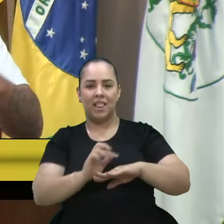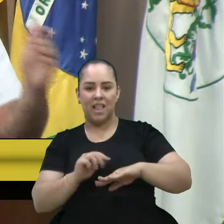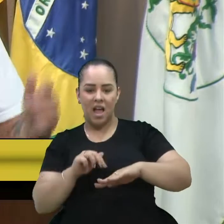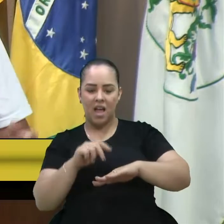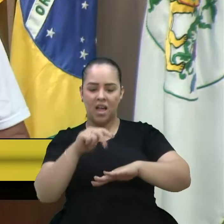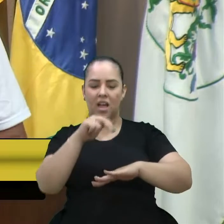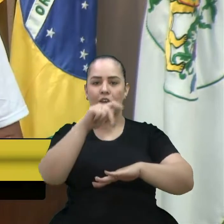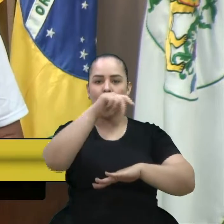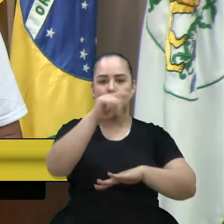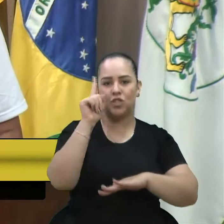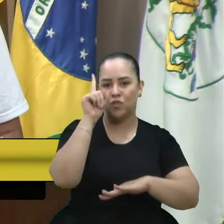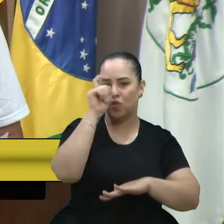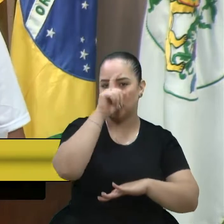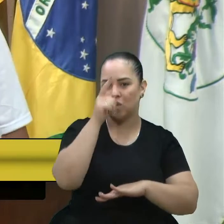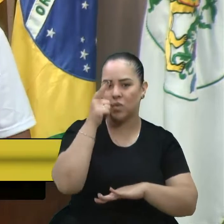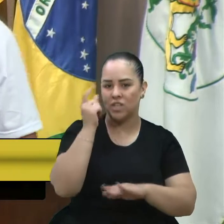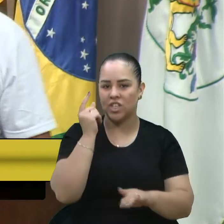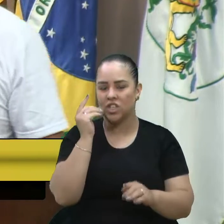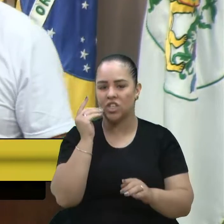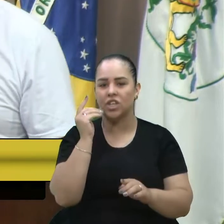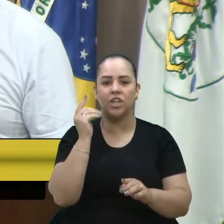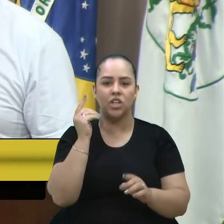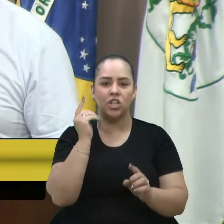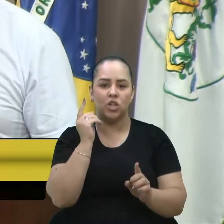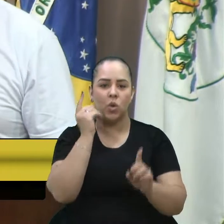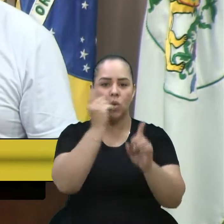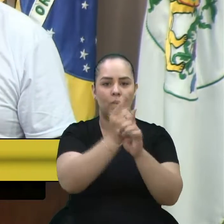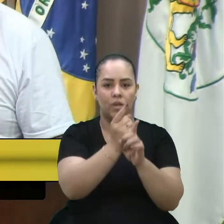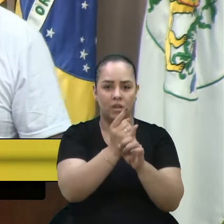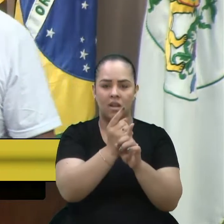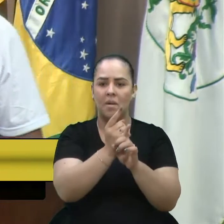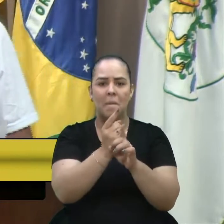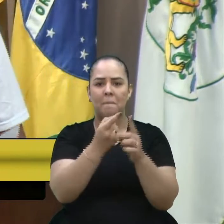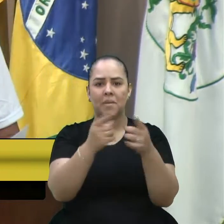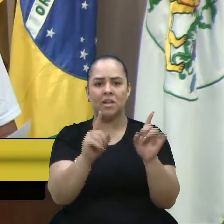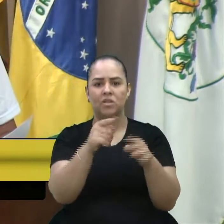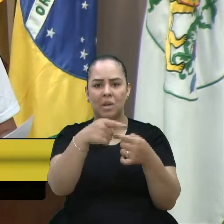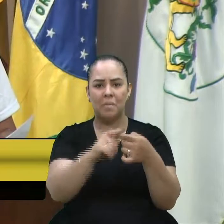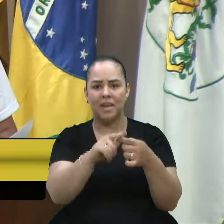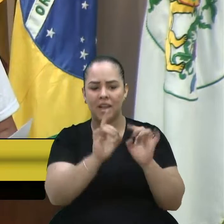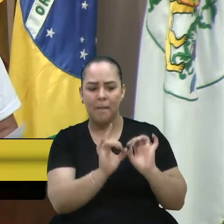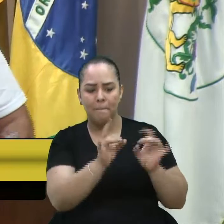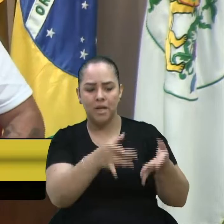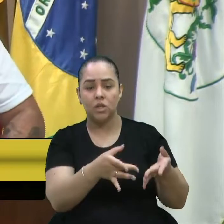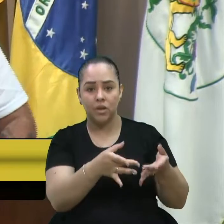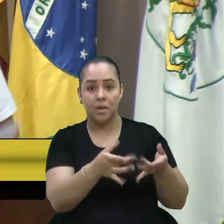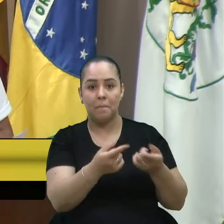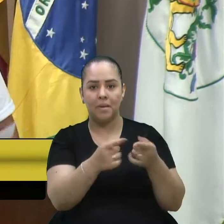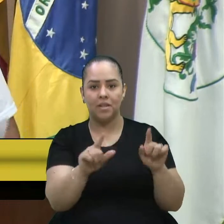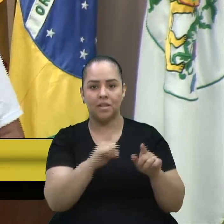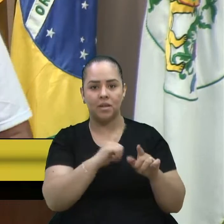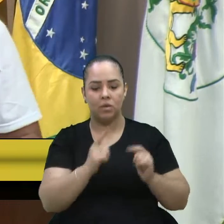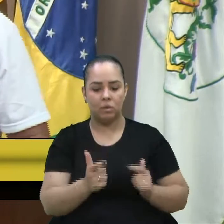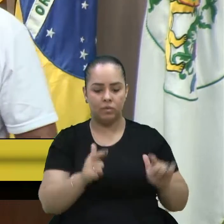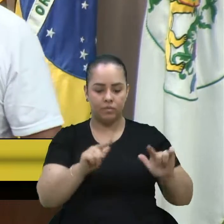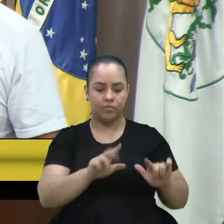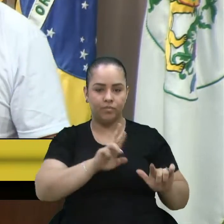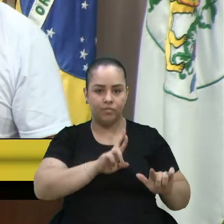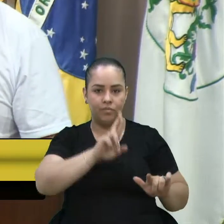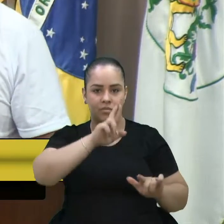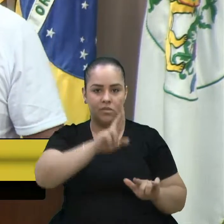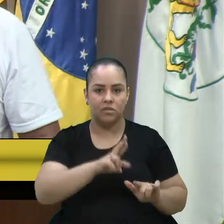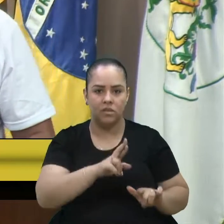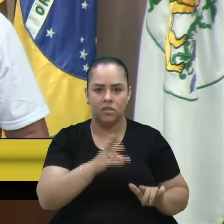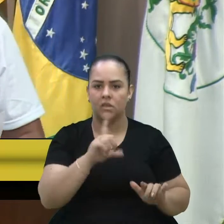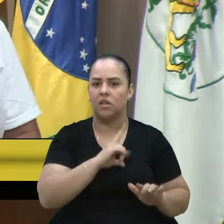chegar. Esse parque turístico hoje está totalmente abandonado, né? E num espaço de representação com